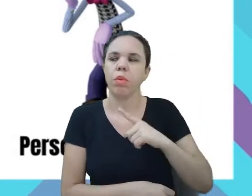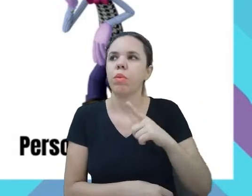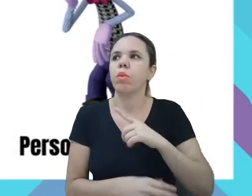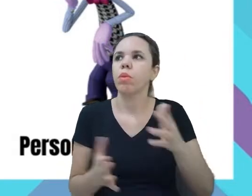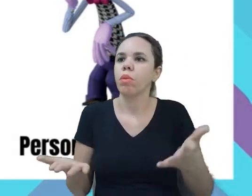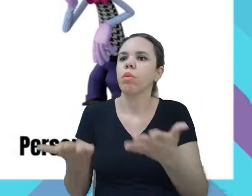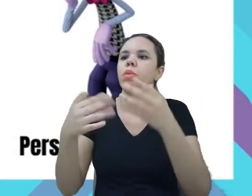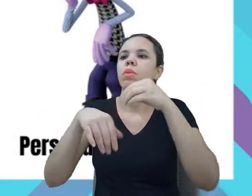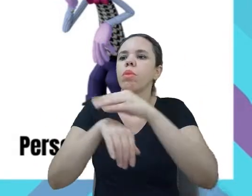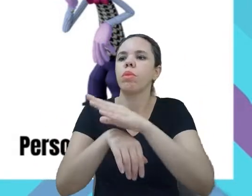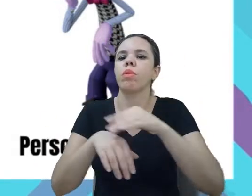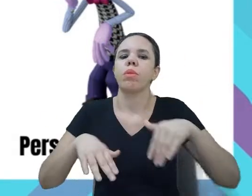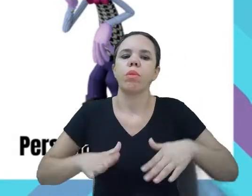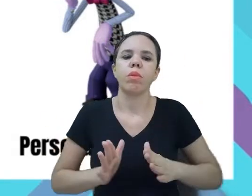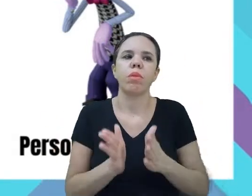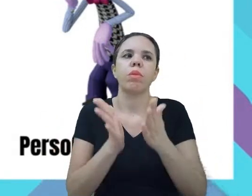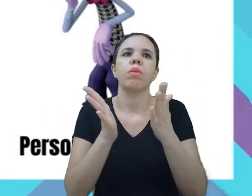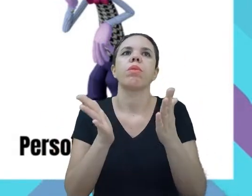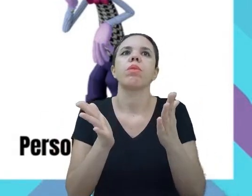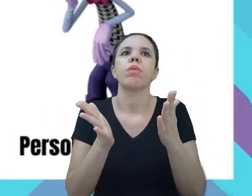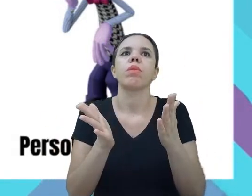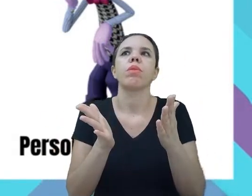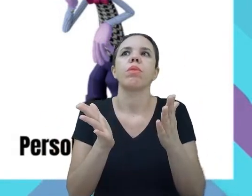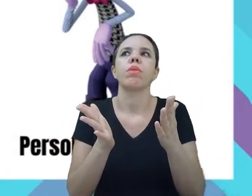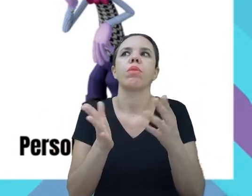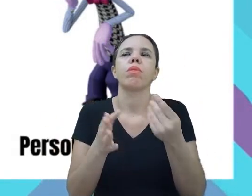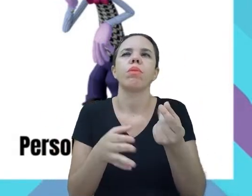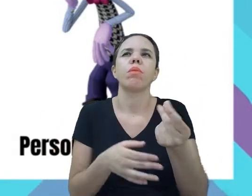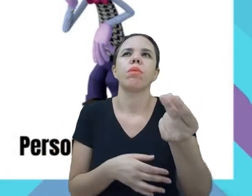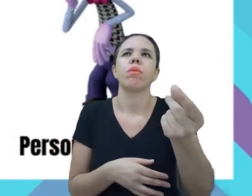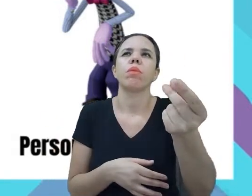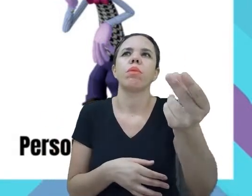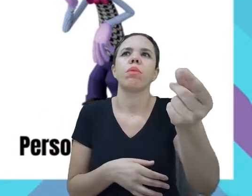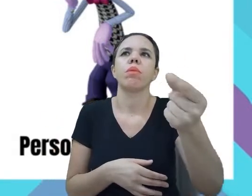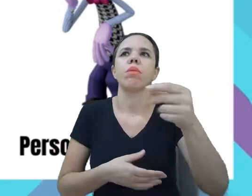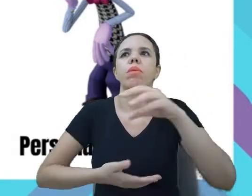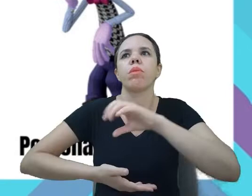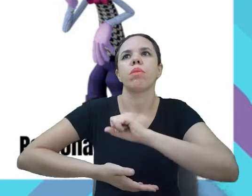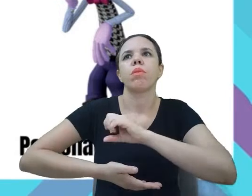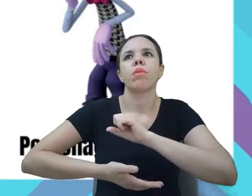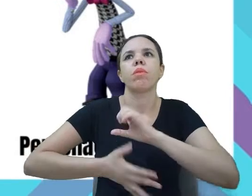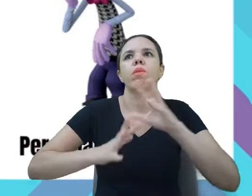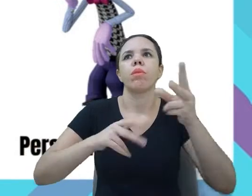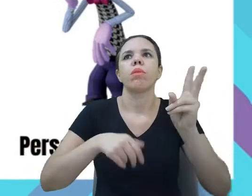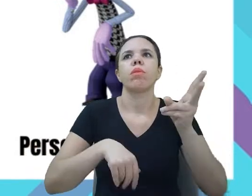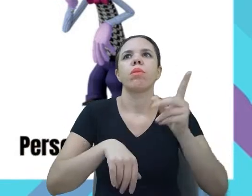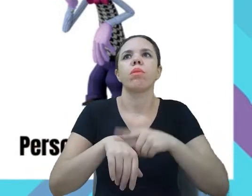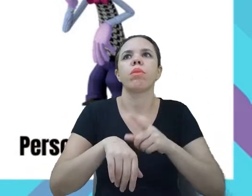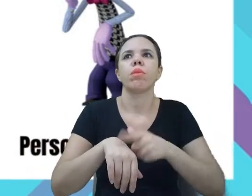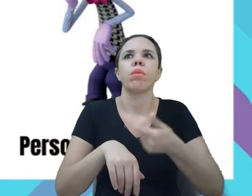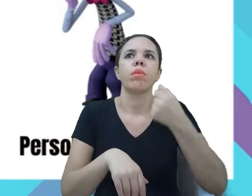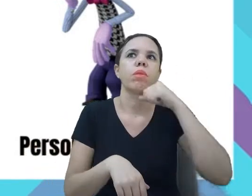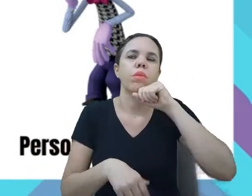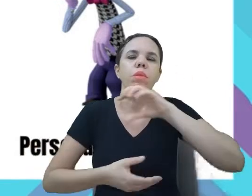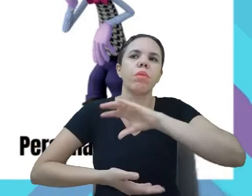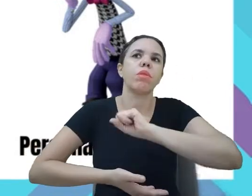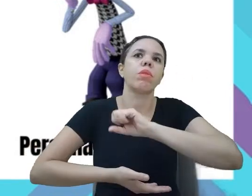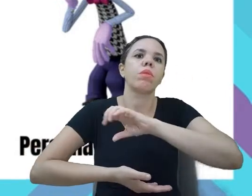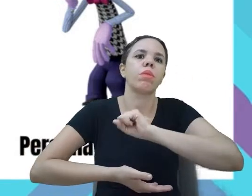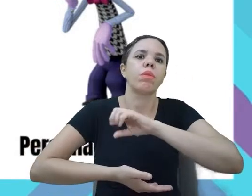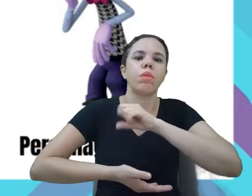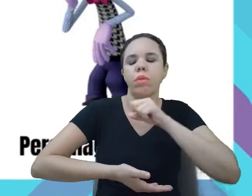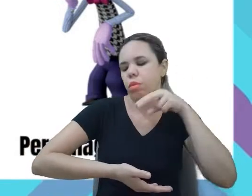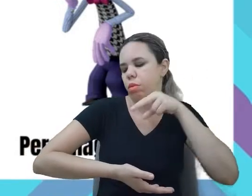outra pessoa que tenha proporcionado esse parto. Essa interpretação ela perdura até a amamentação. Então, todo momento que a mãe